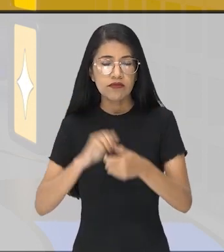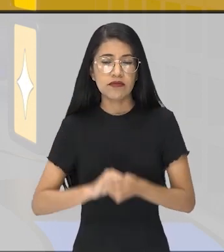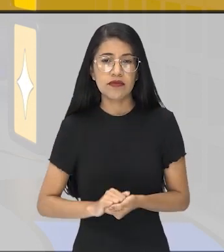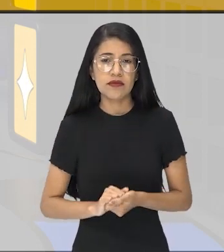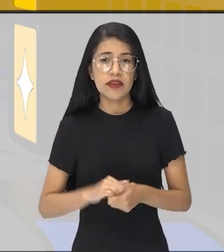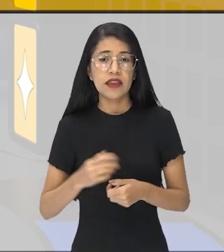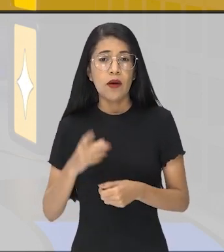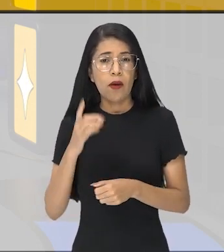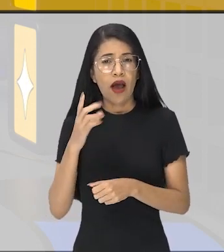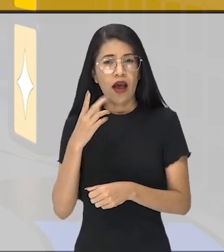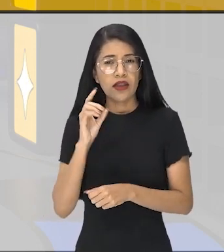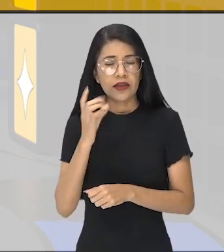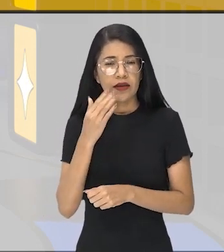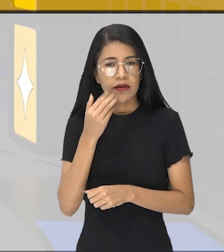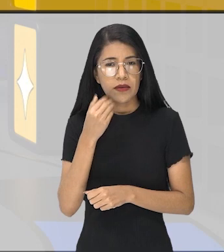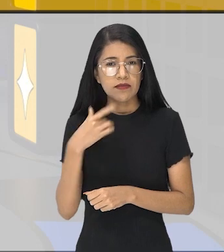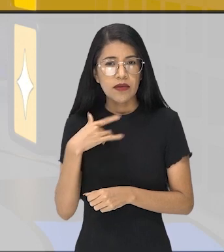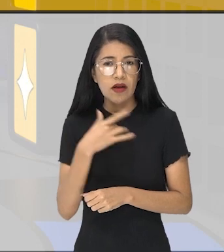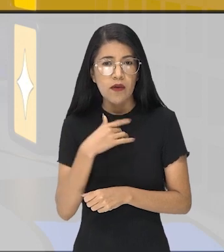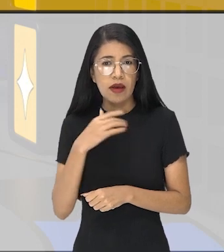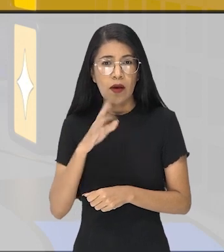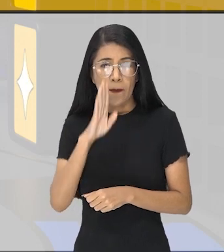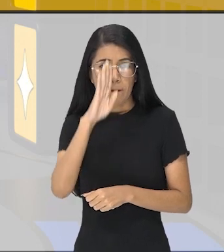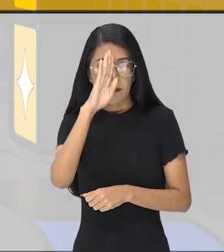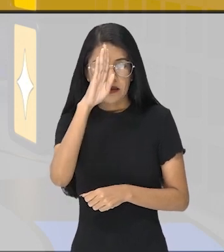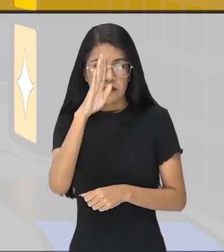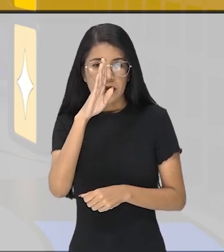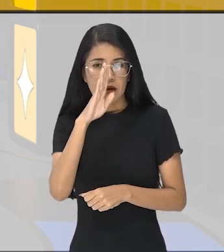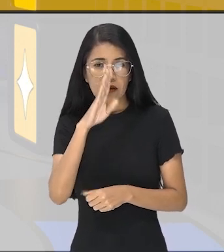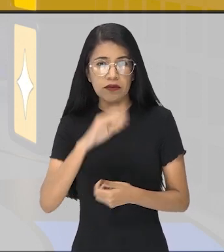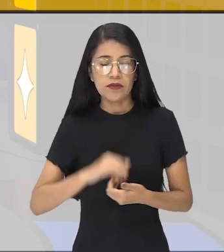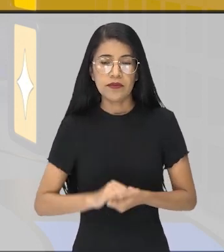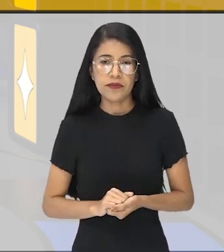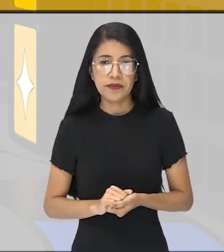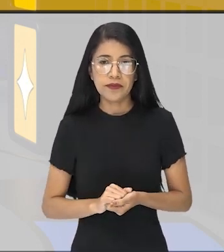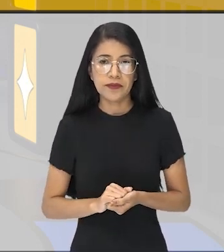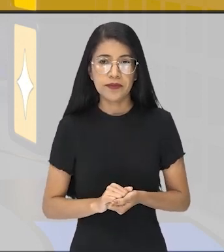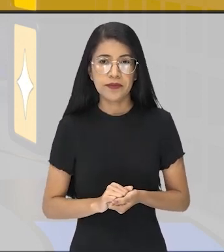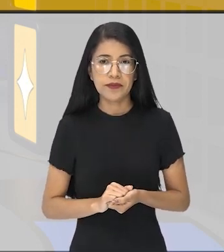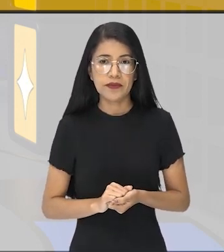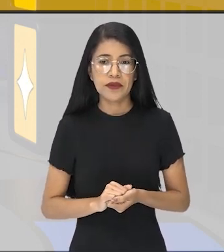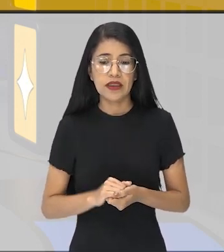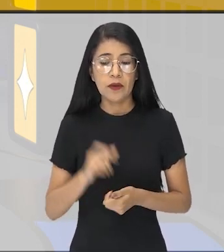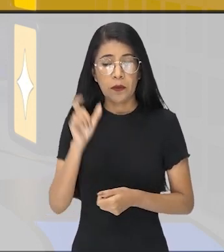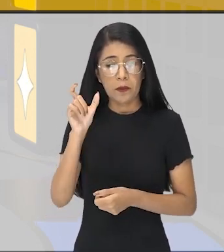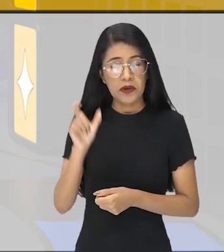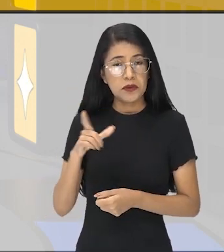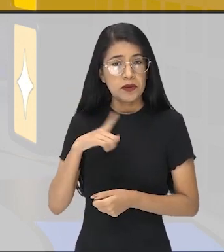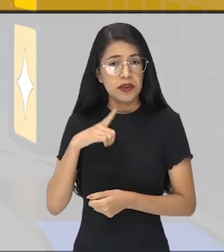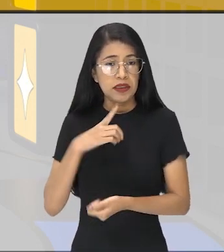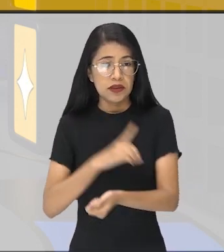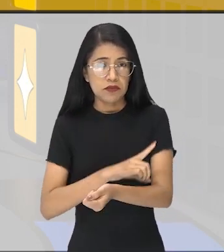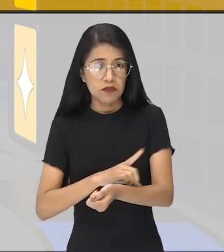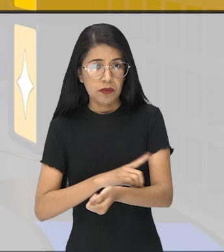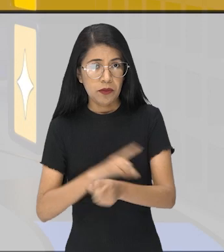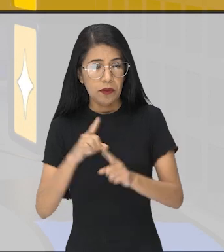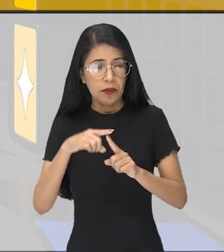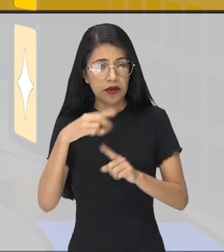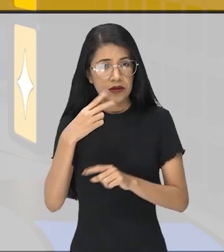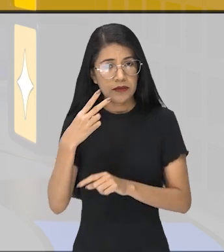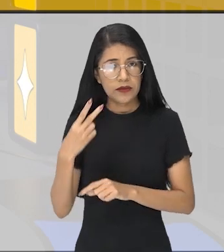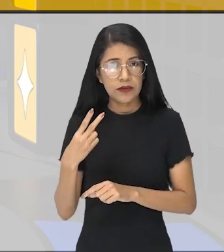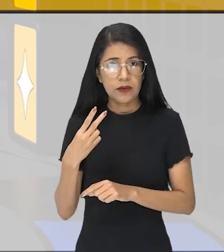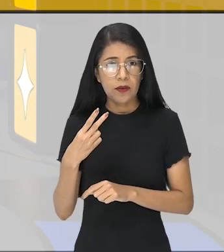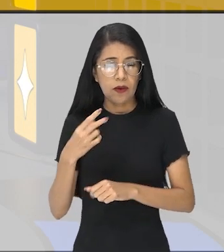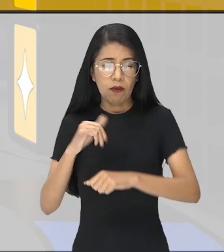dieta é a medida mais importante a ser adotada, gente. Em pacientes diabéticos tipo 2, geralmente